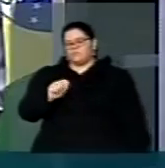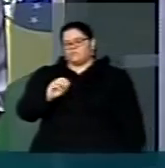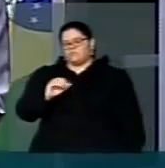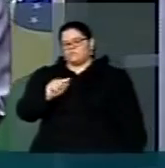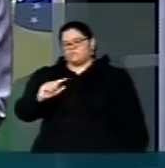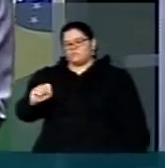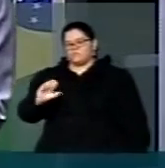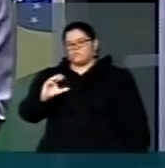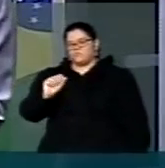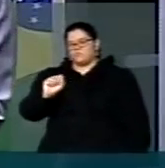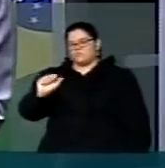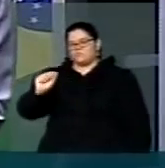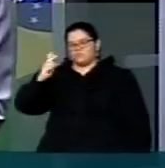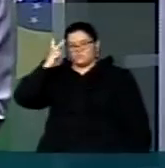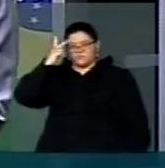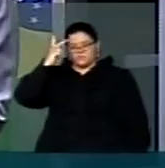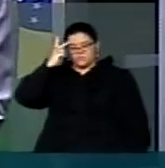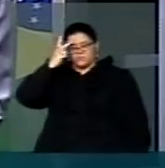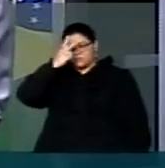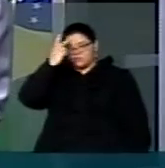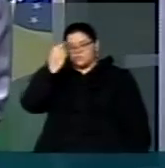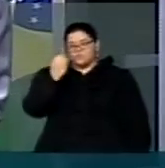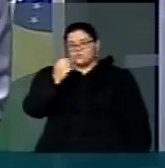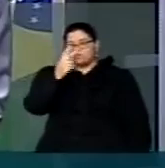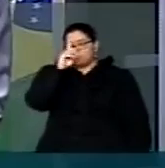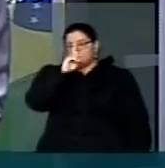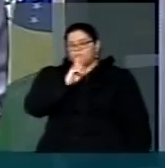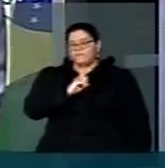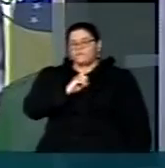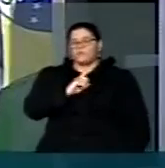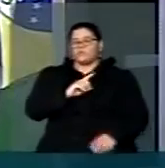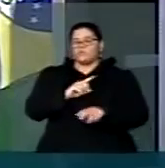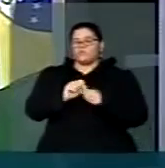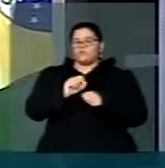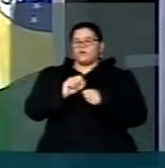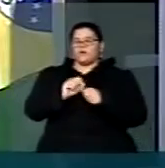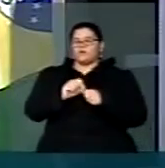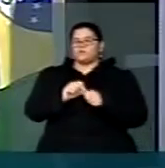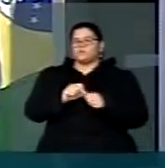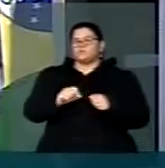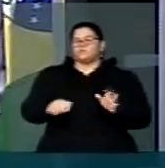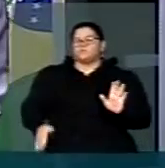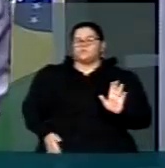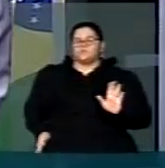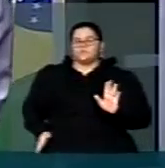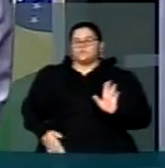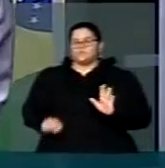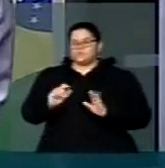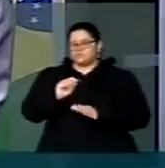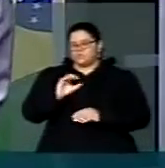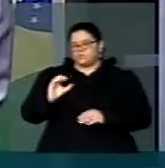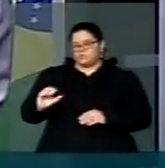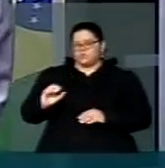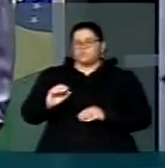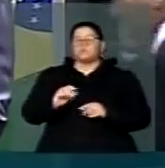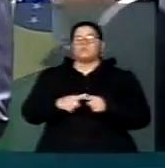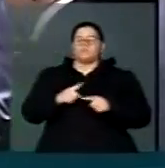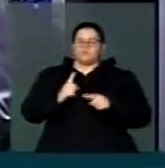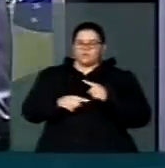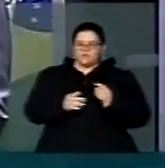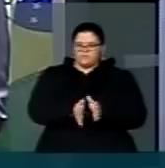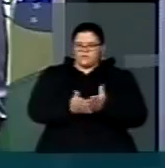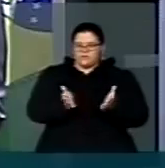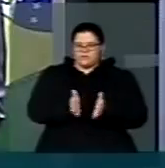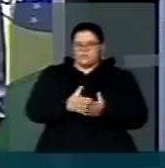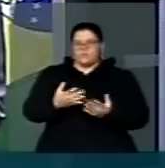gerais. O perfil do adolescente infrator é de baixa renda, tem muitos irmãos e os pais dificilmente conseguem sustentar e